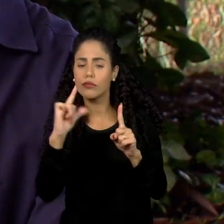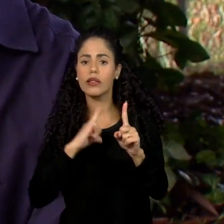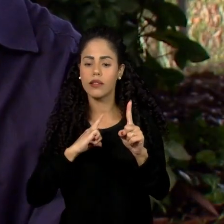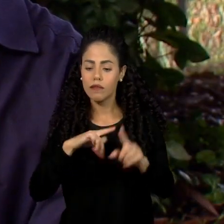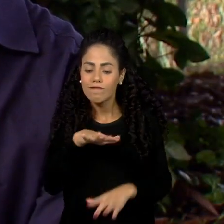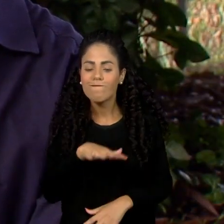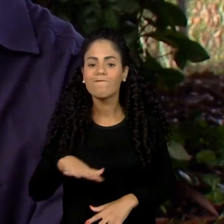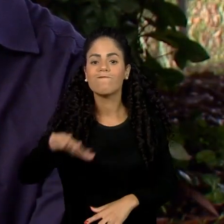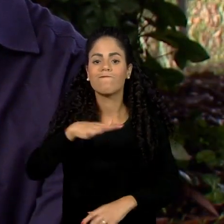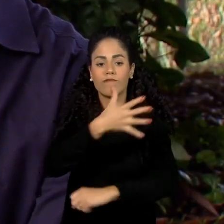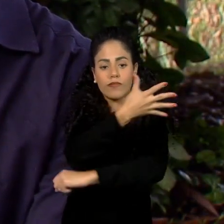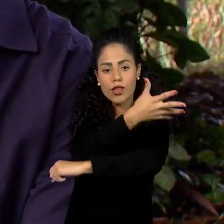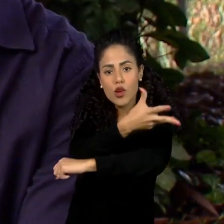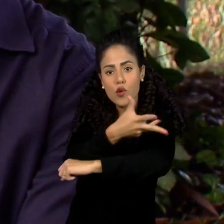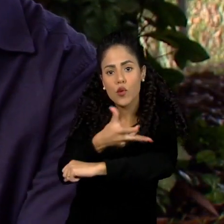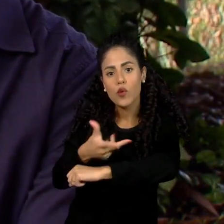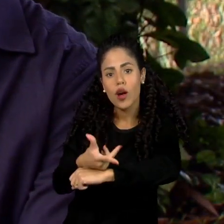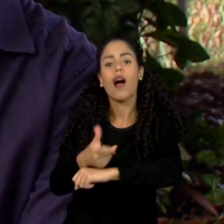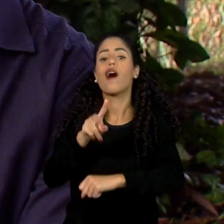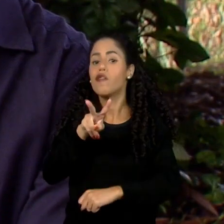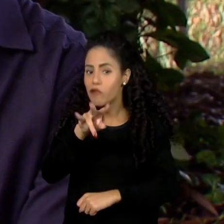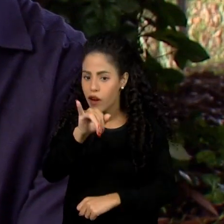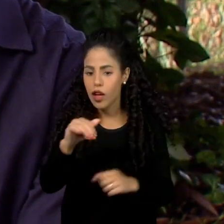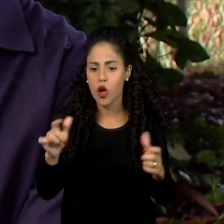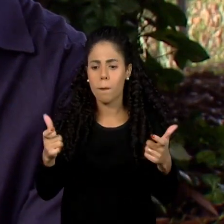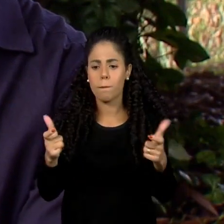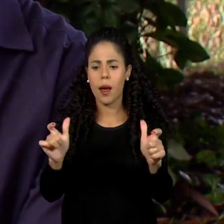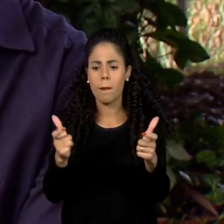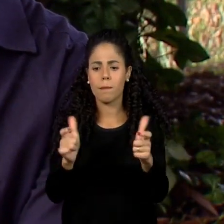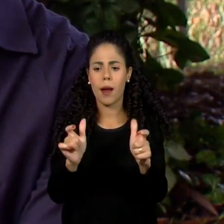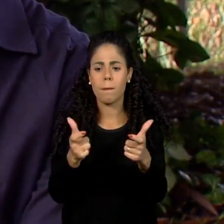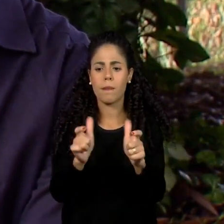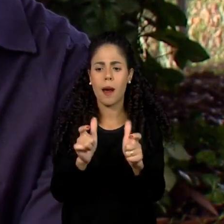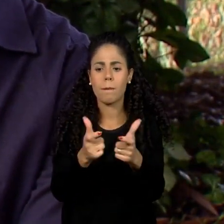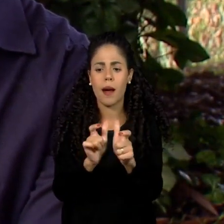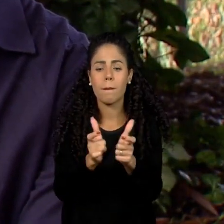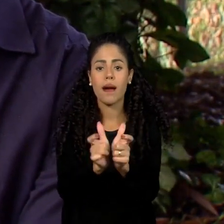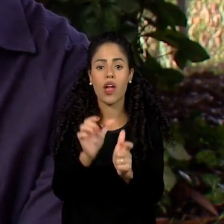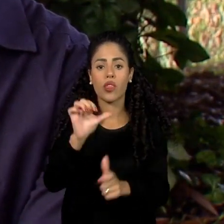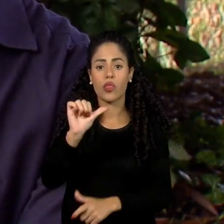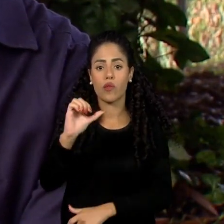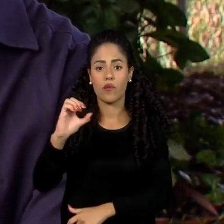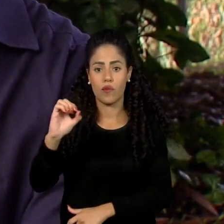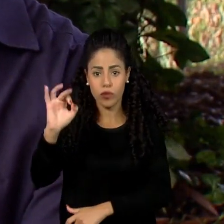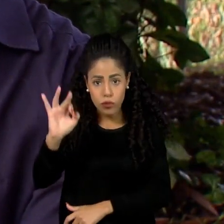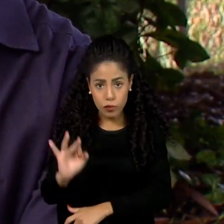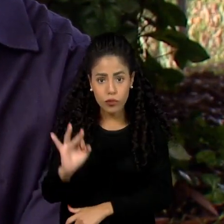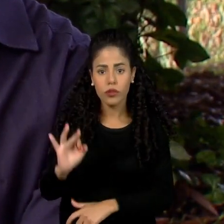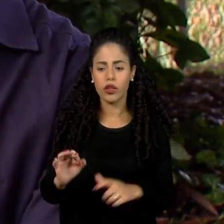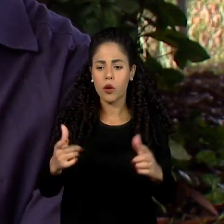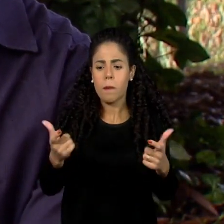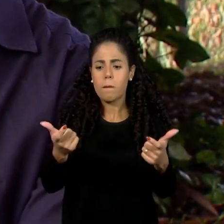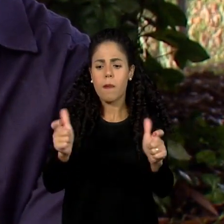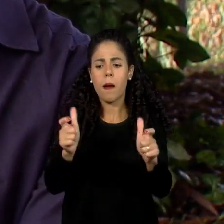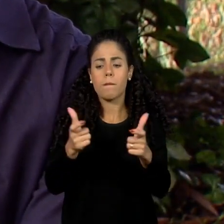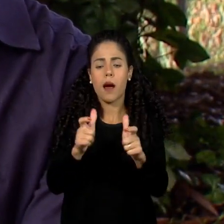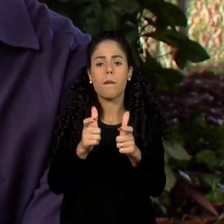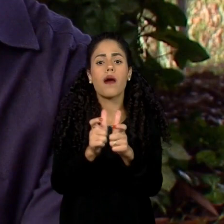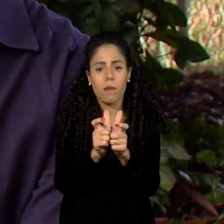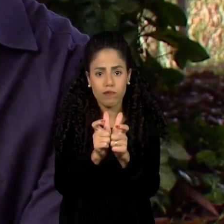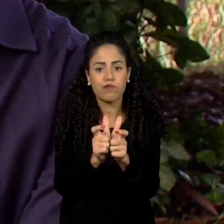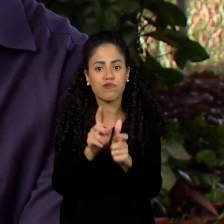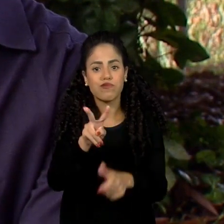caatinga, ela vai ser reduzida em 99% do território desse bioma. Então a gente vai ter uma perda